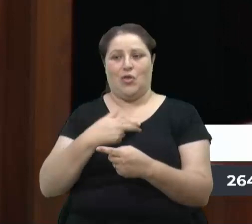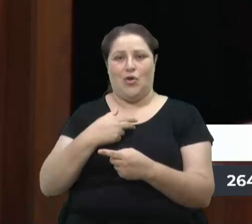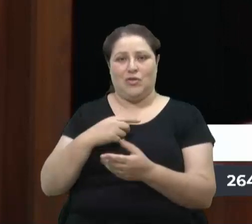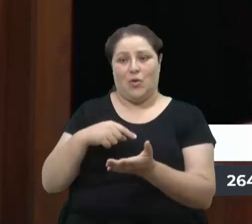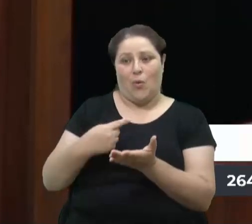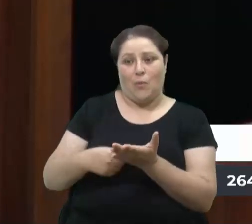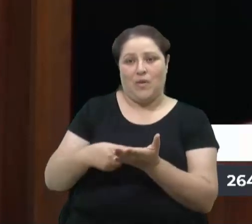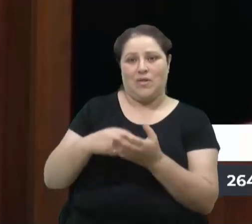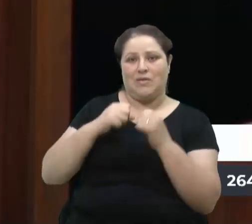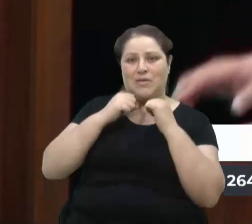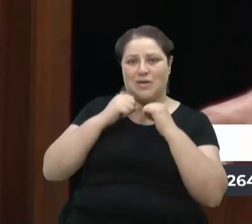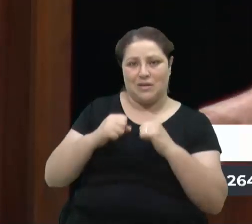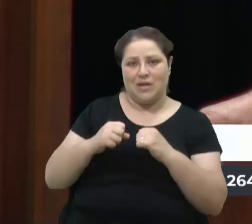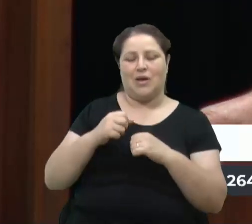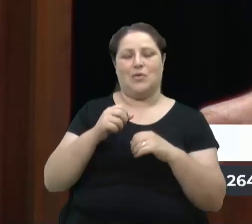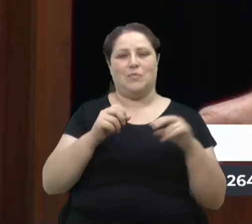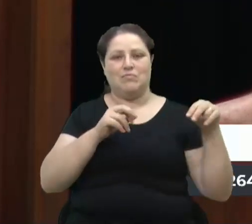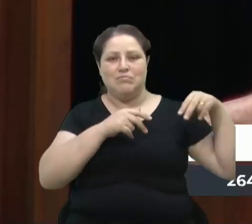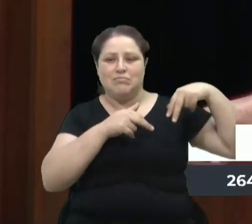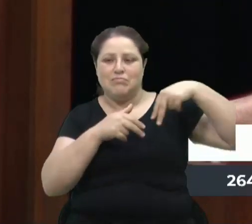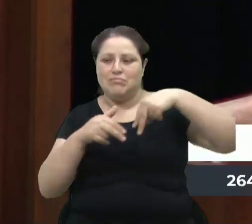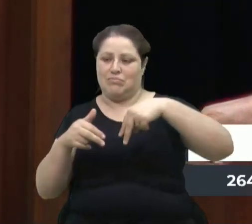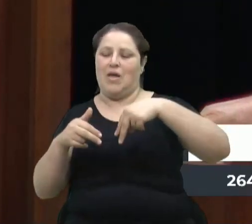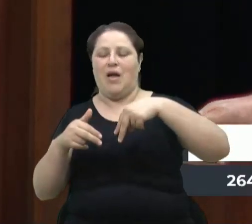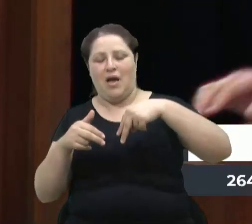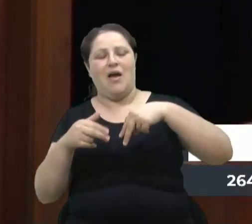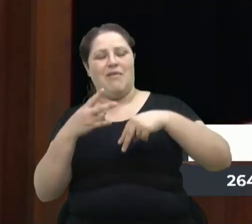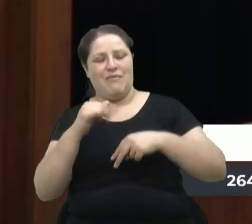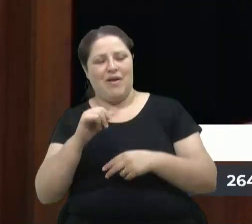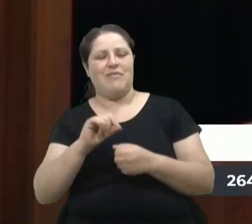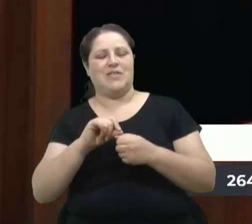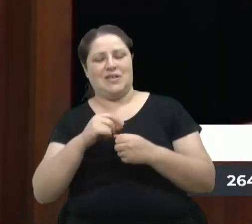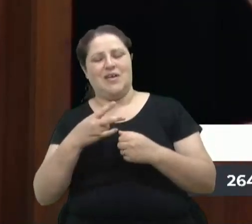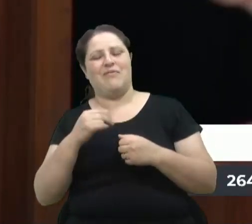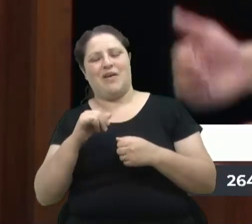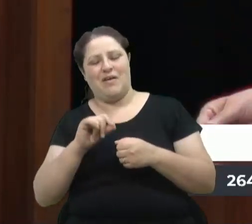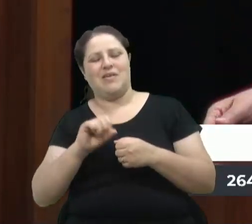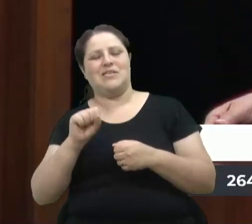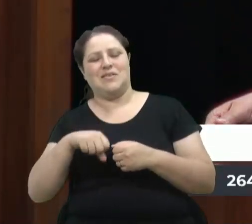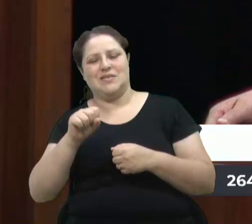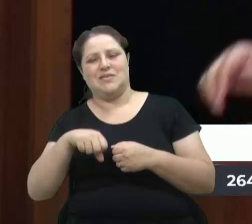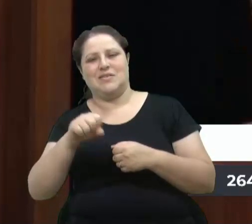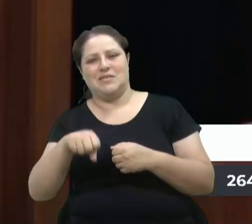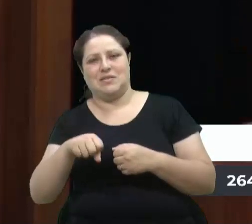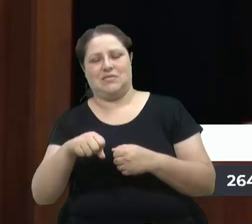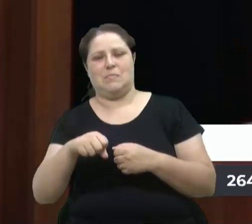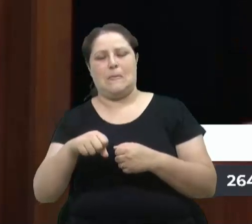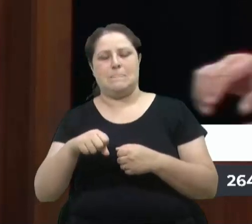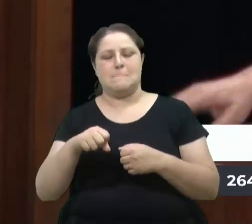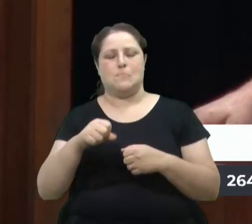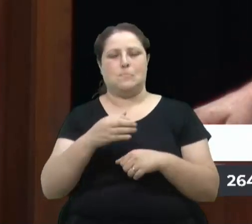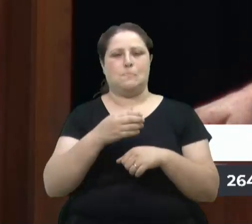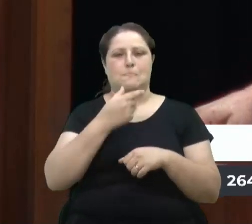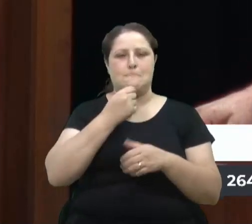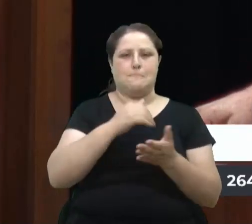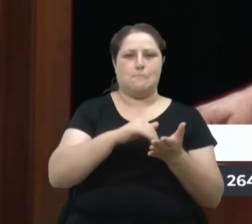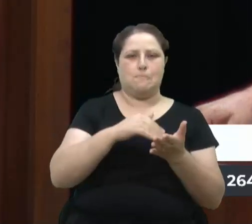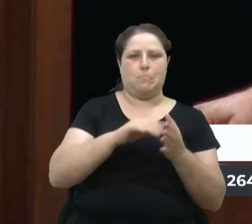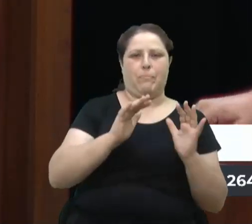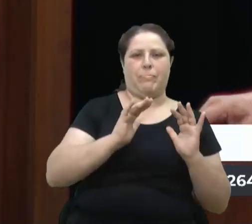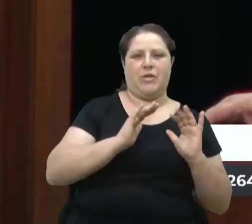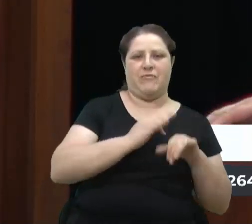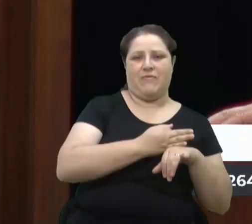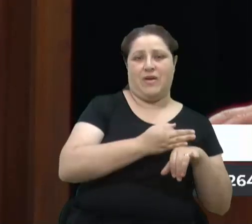com o secretário vai lá, parece que mostra boa vontade, vai o diretor, o secretário tira férias, vai o outro diretor, nós vamos fazer isso